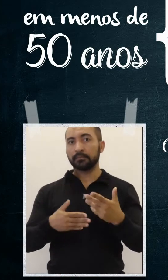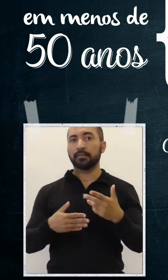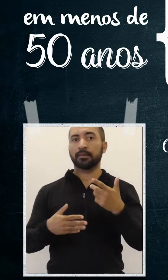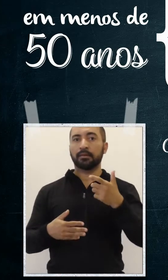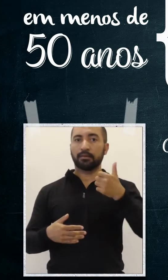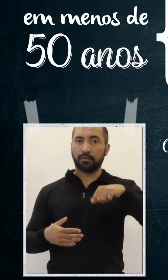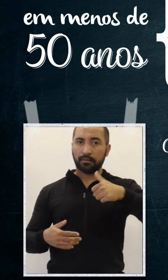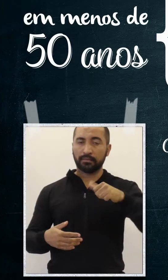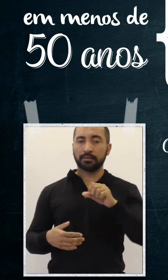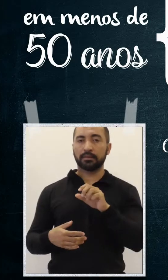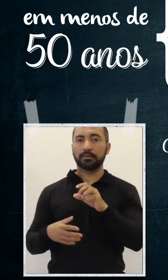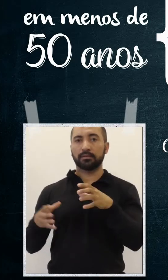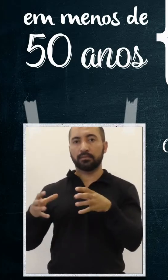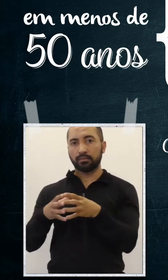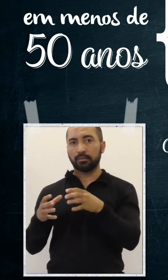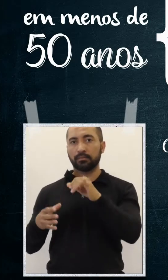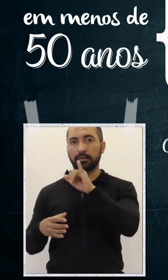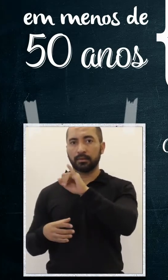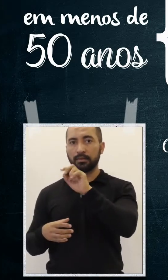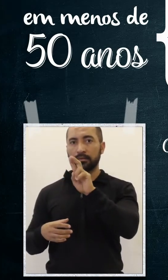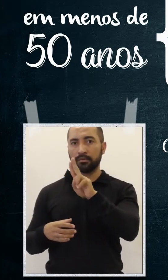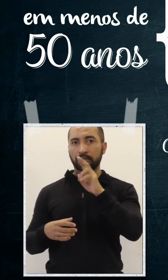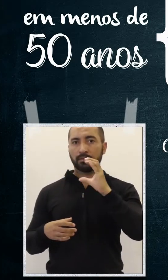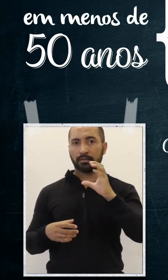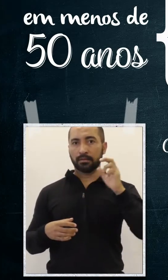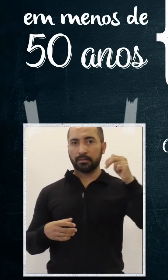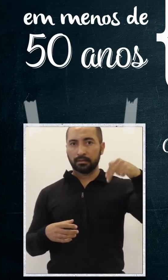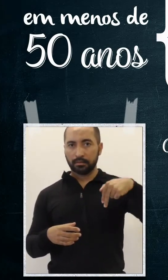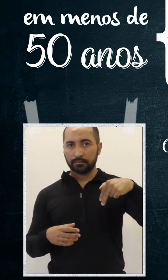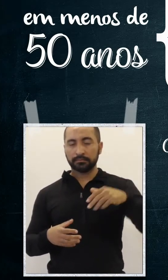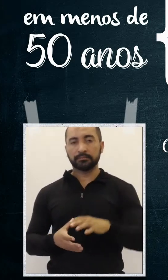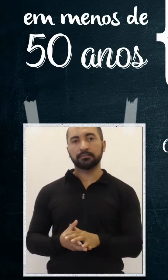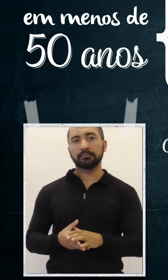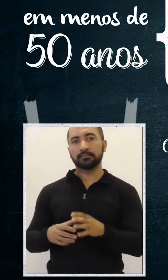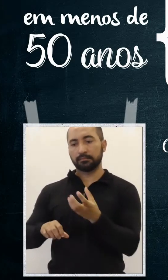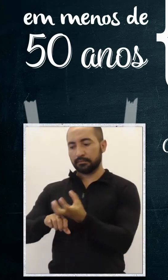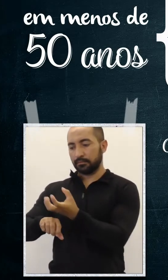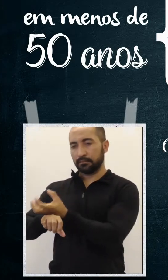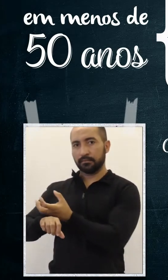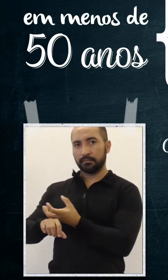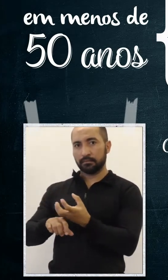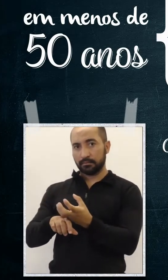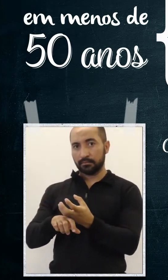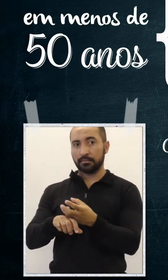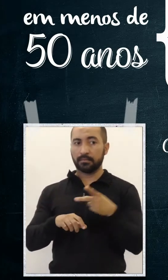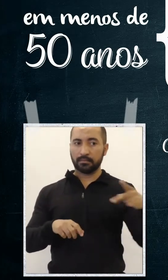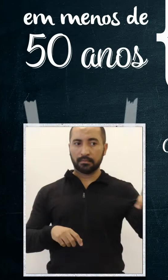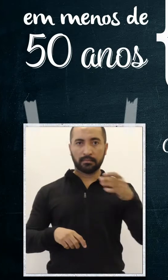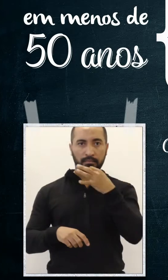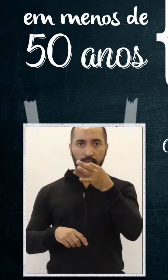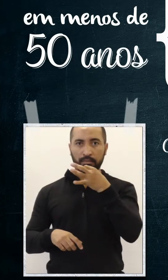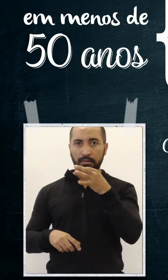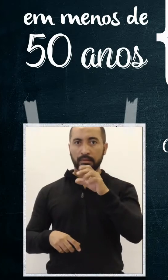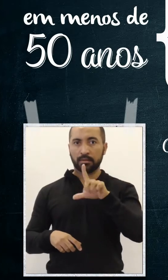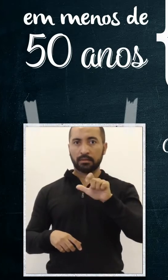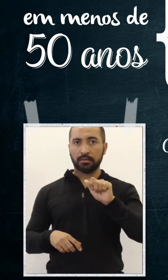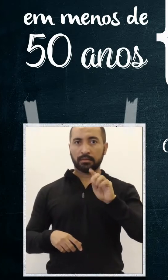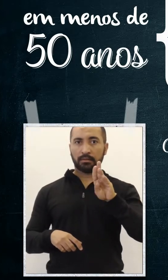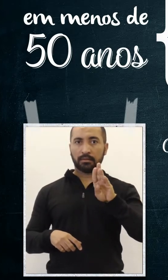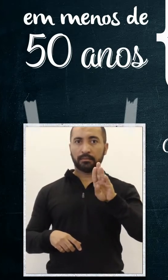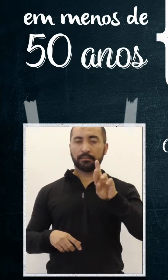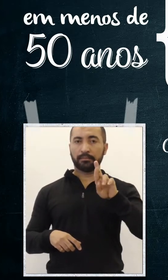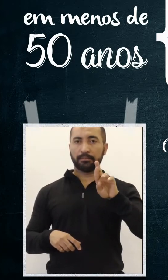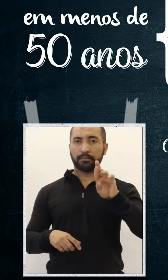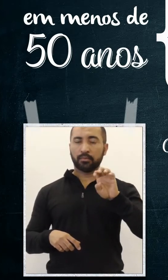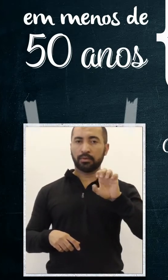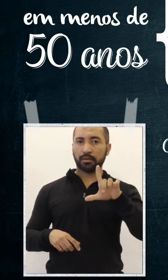critérios da IUCN. A ausência de monitoramento contínuo na maioria das comunidades recifais descritas por Laborel nos últimos 40 anos dificulta